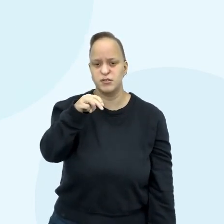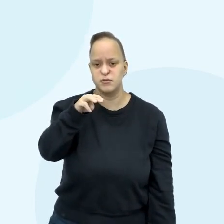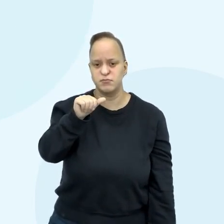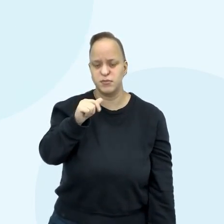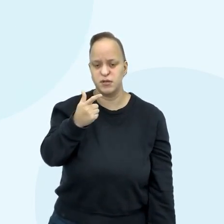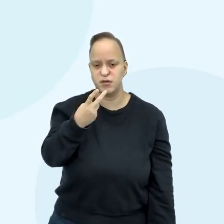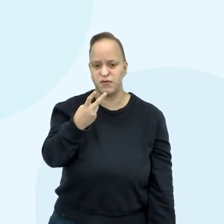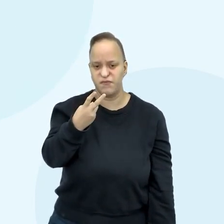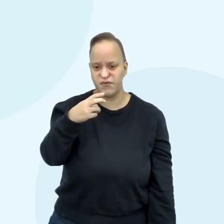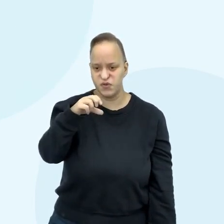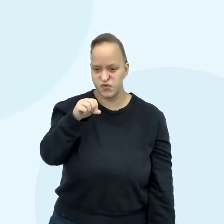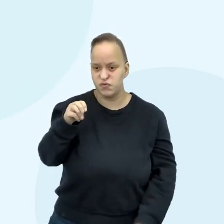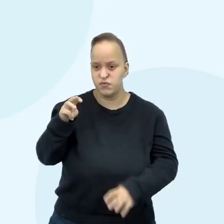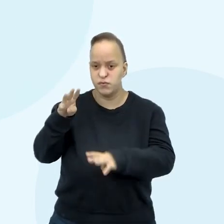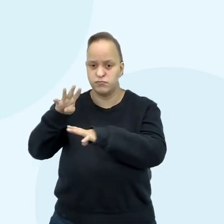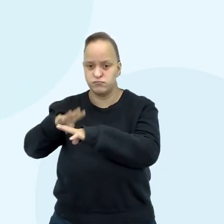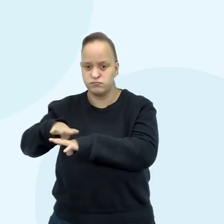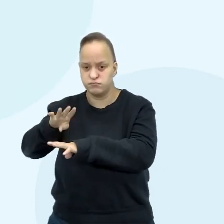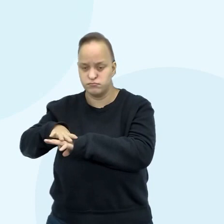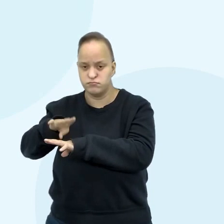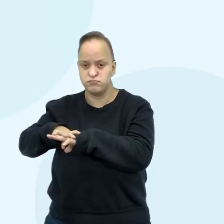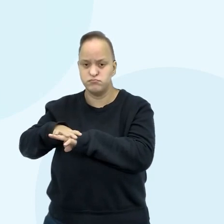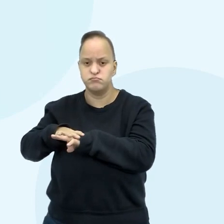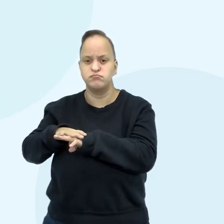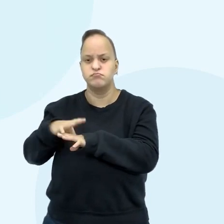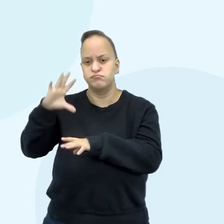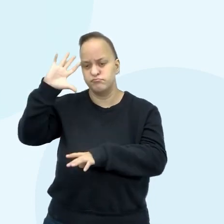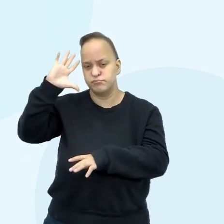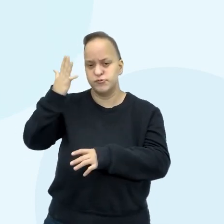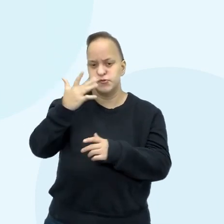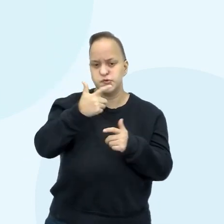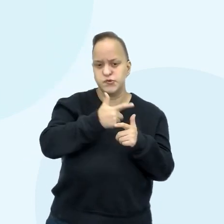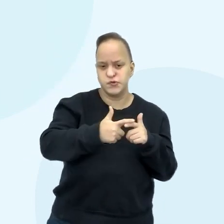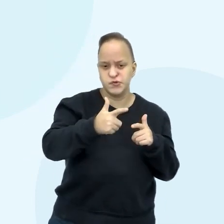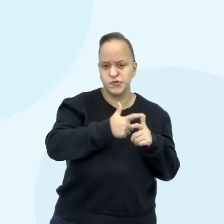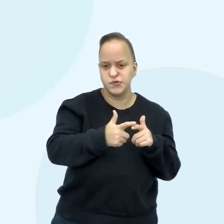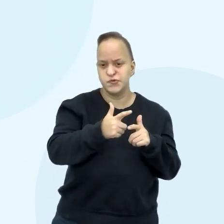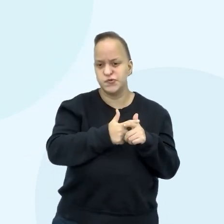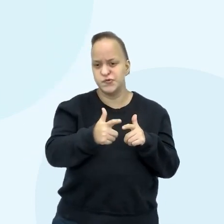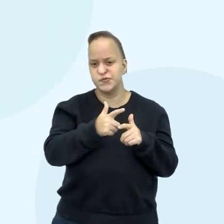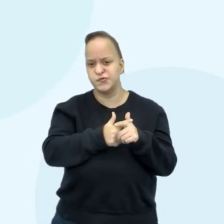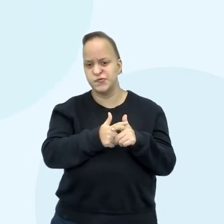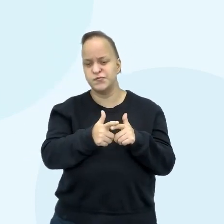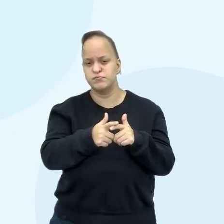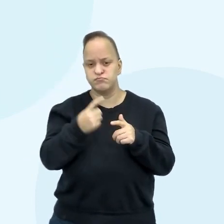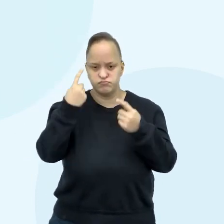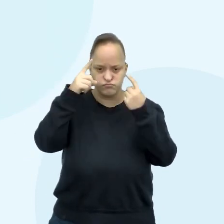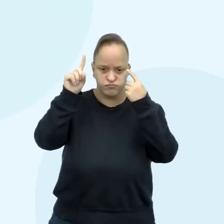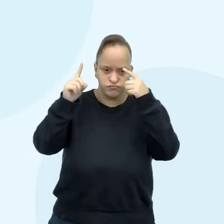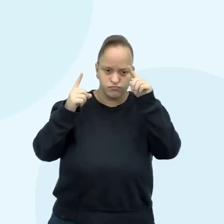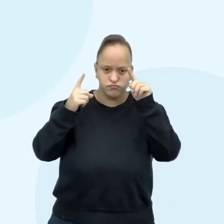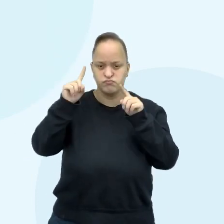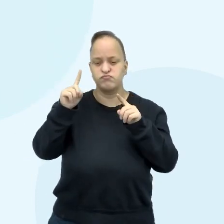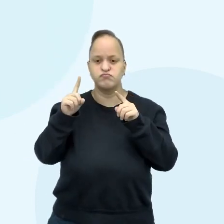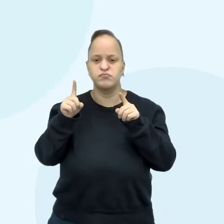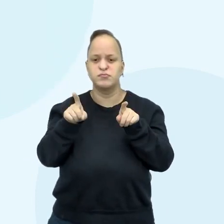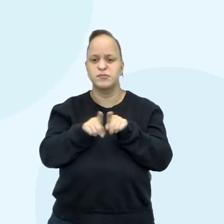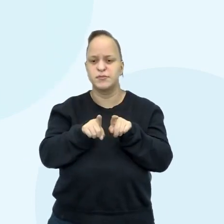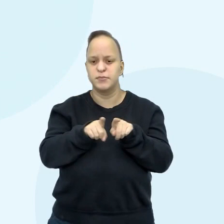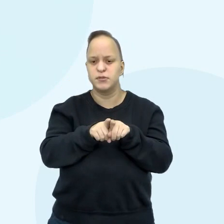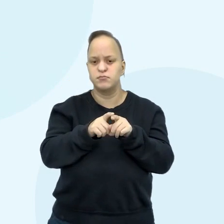EF07MA, Matemática 29, resolver e elaborar situações, problemas que envolvam medidas de grandezas inseridas em